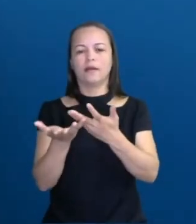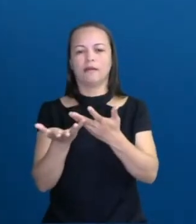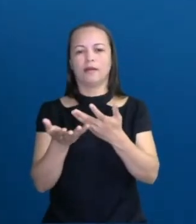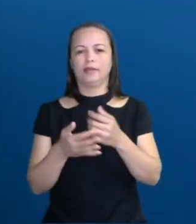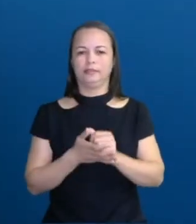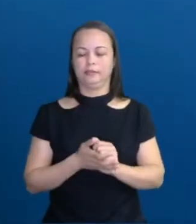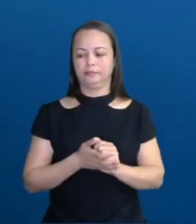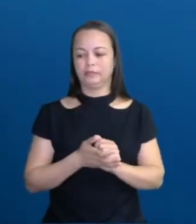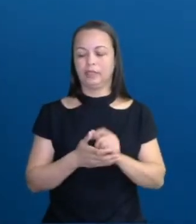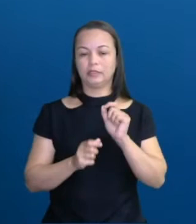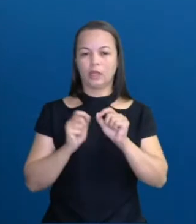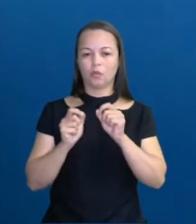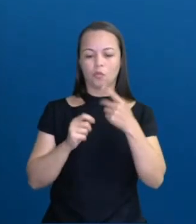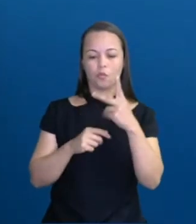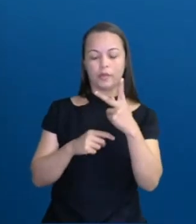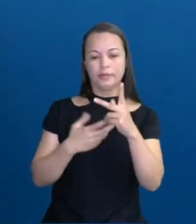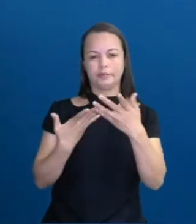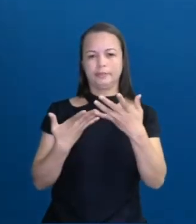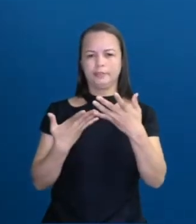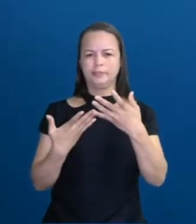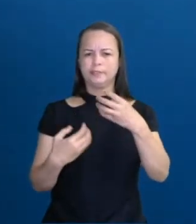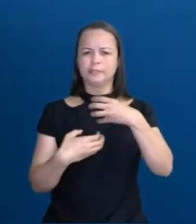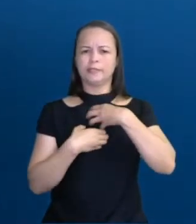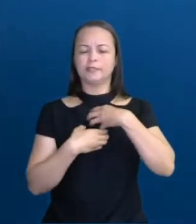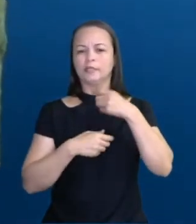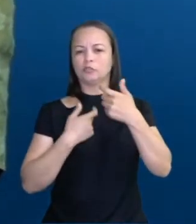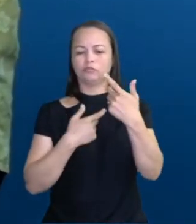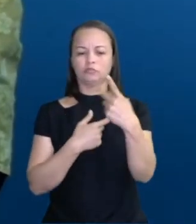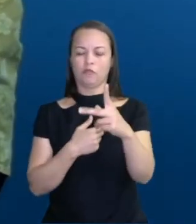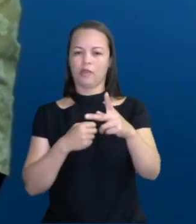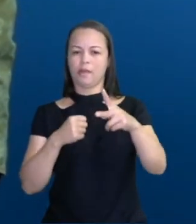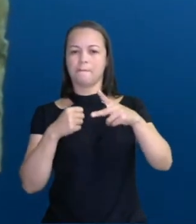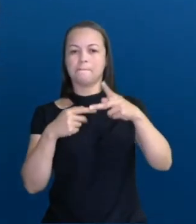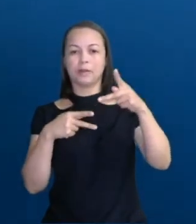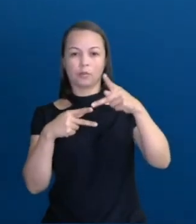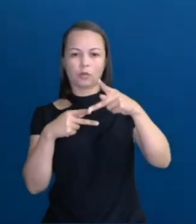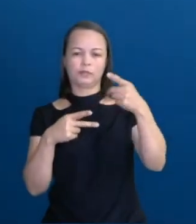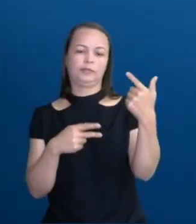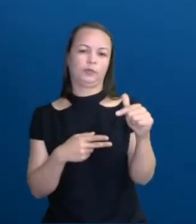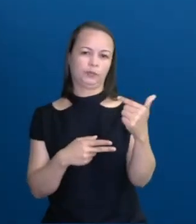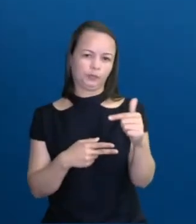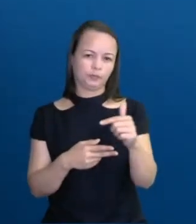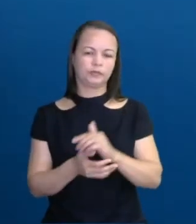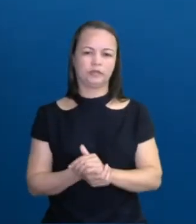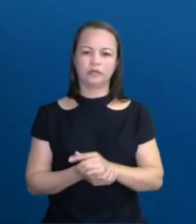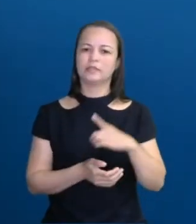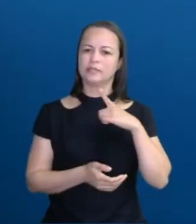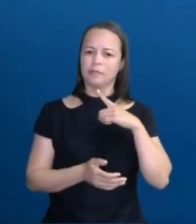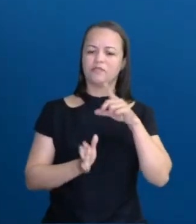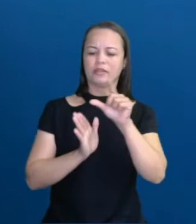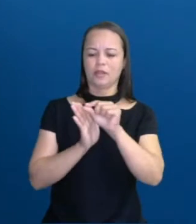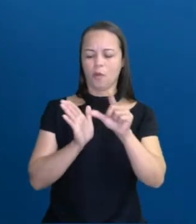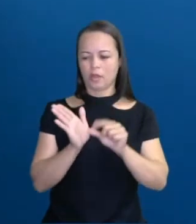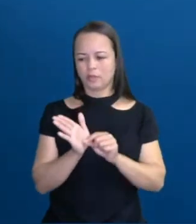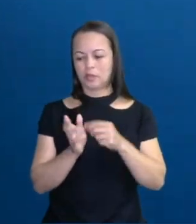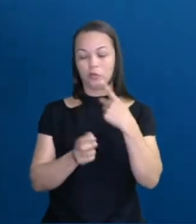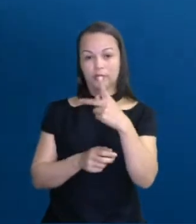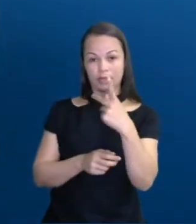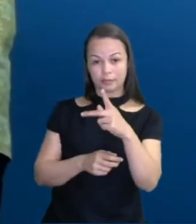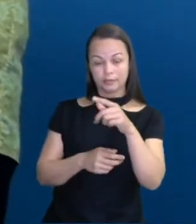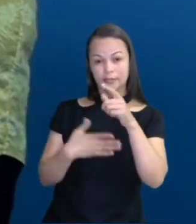o verbo assistir com esse sentido não vai haver preposição vai sempre haver um artigo porque